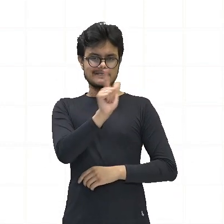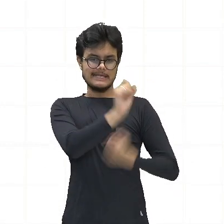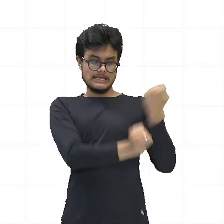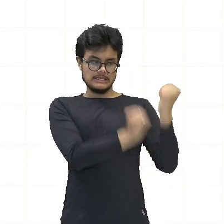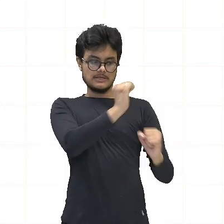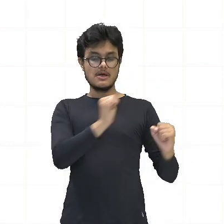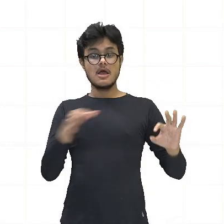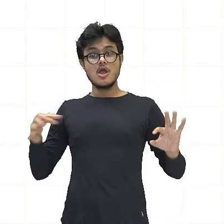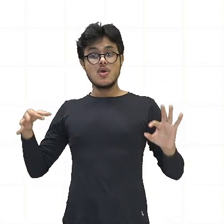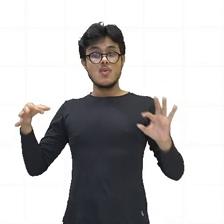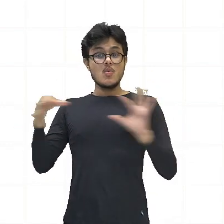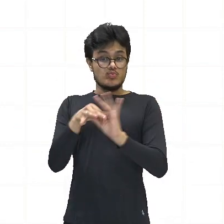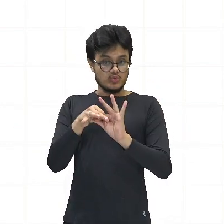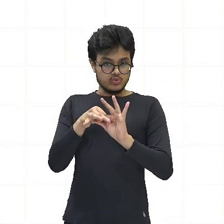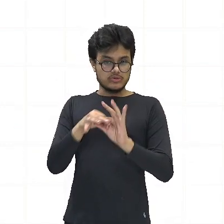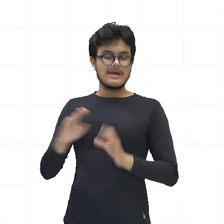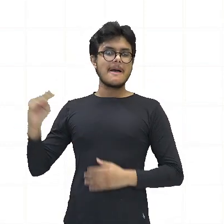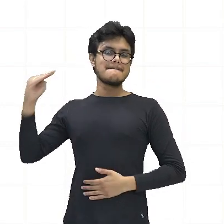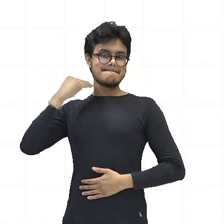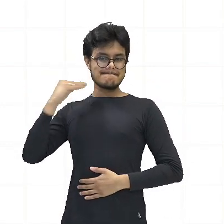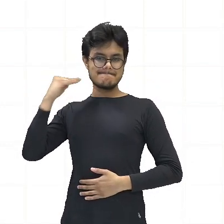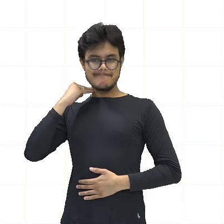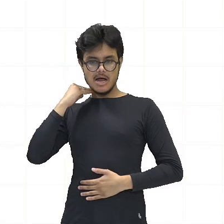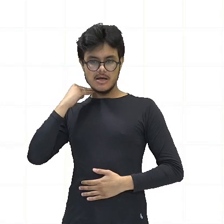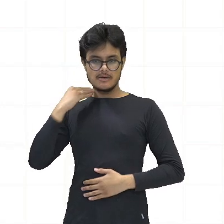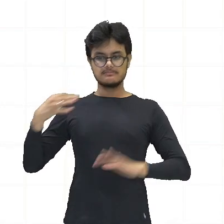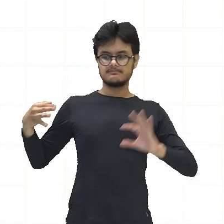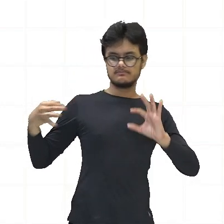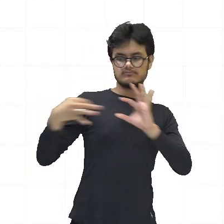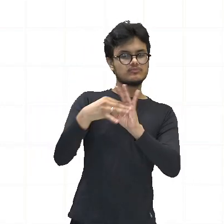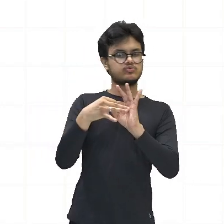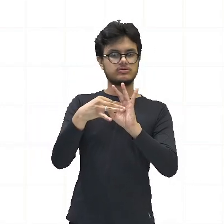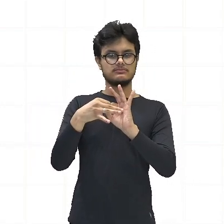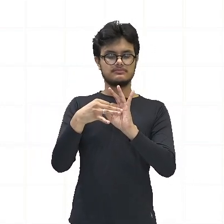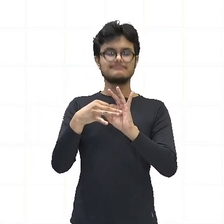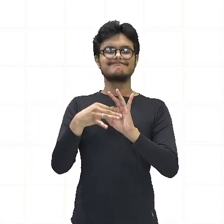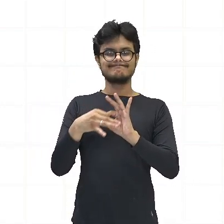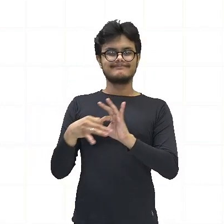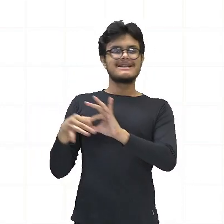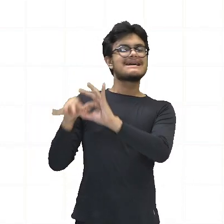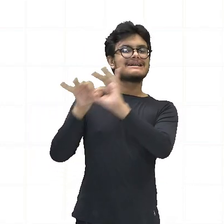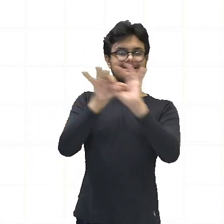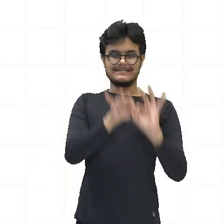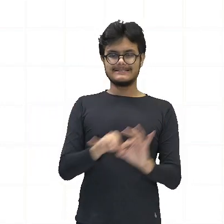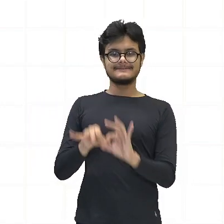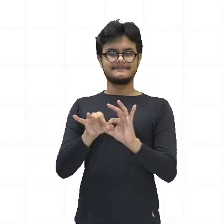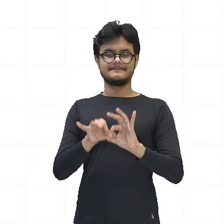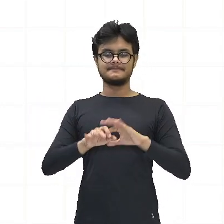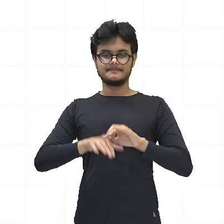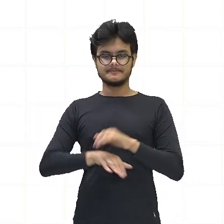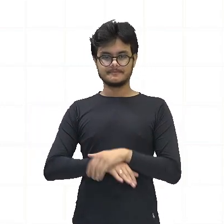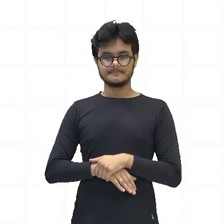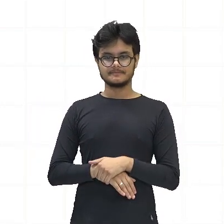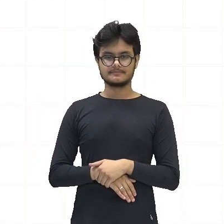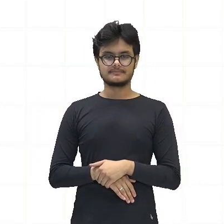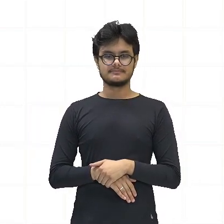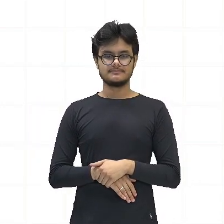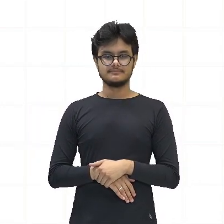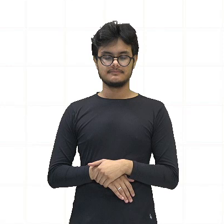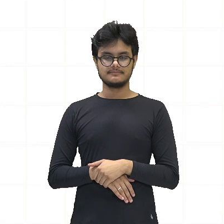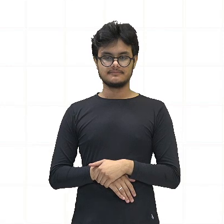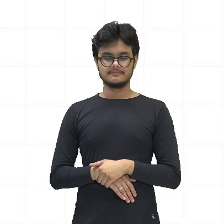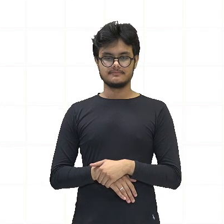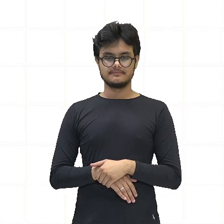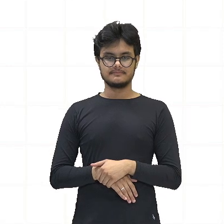industrial, toda a riqueza, né, que estava sendo produzida ali, gerada pelo capital industrial, e